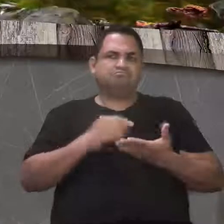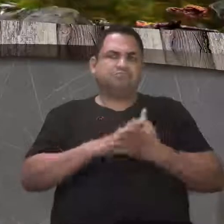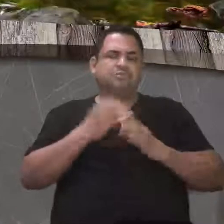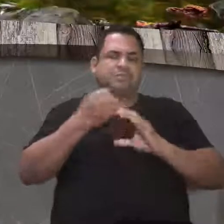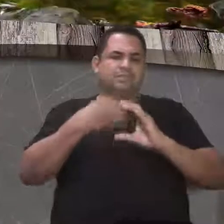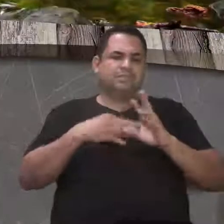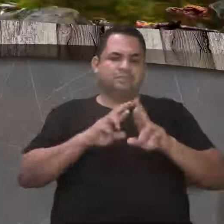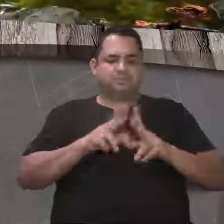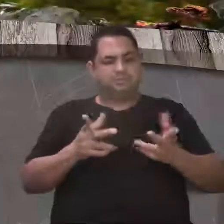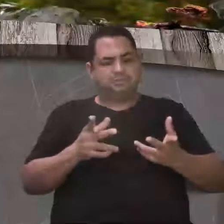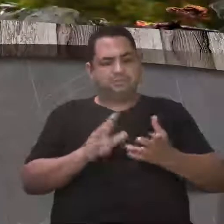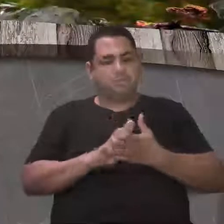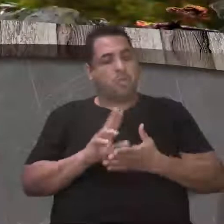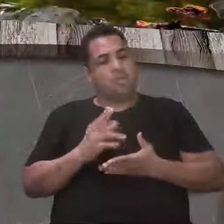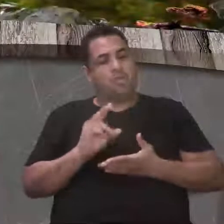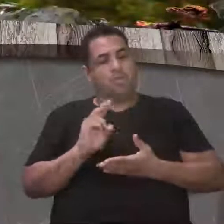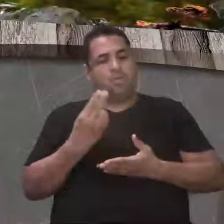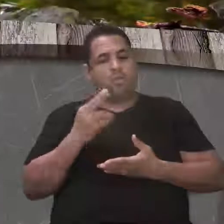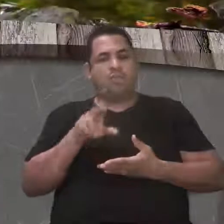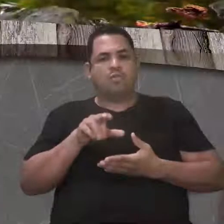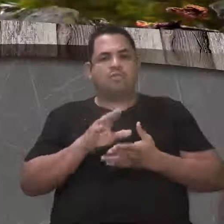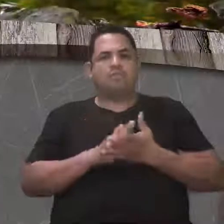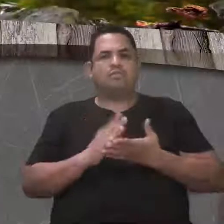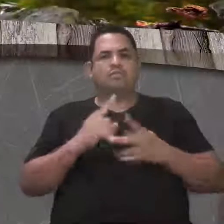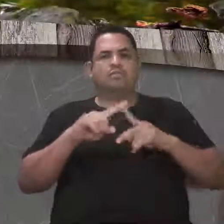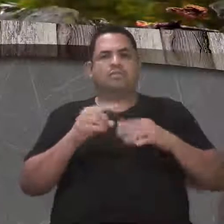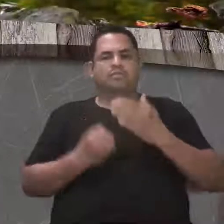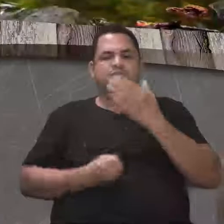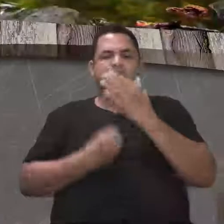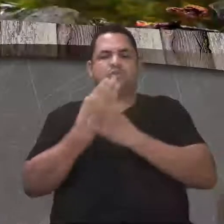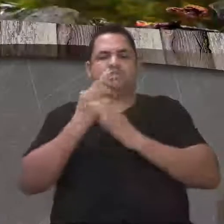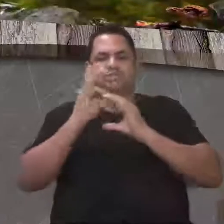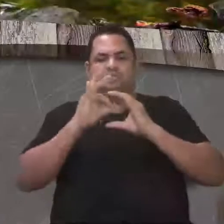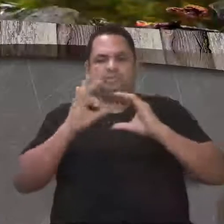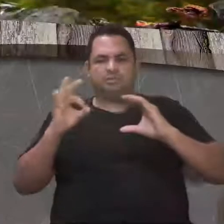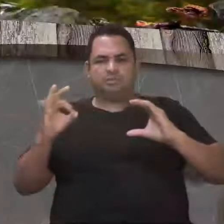funções diferentes ou podem ter funções iguais, mas a mesma origem